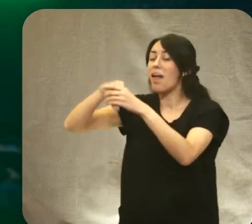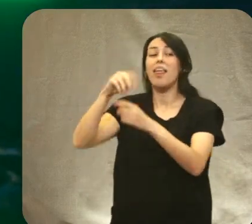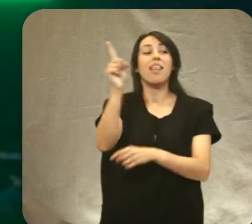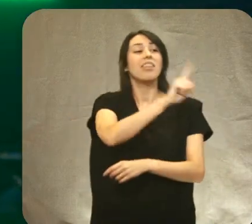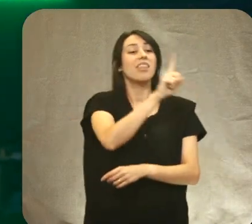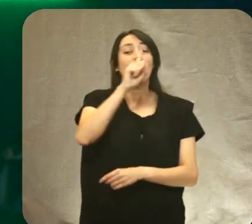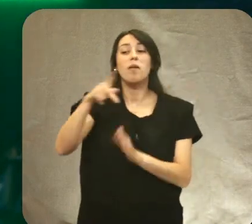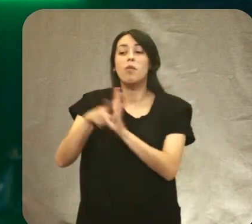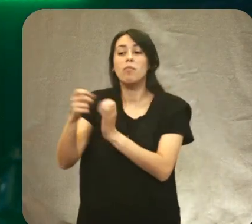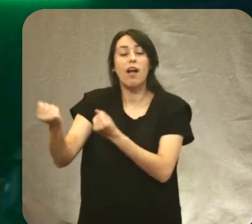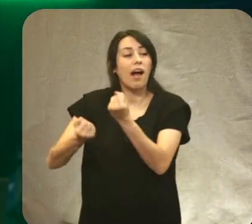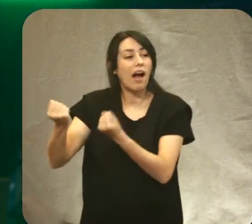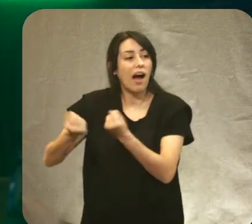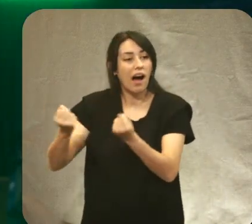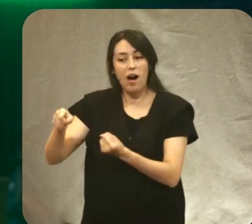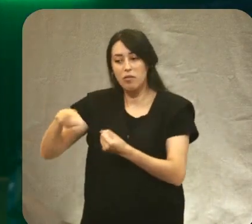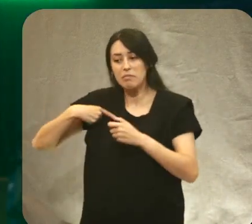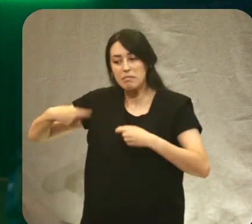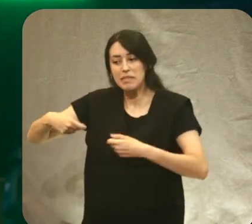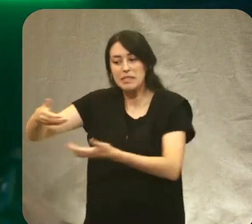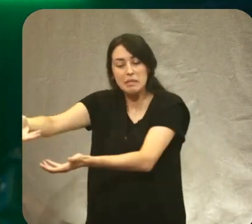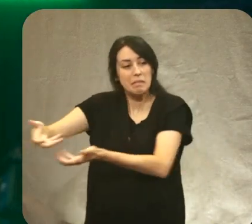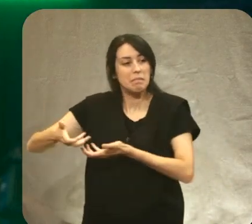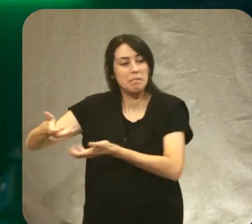Eles não entendiam.